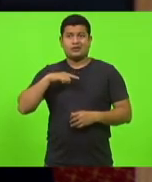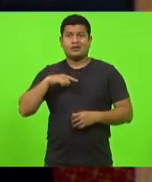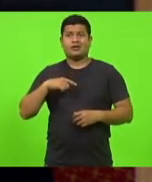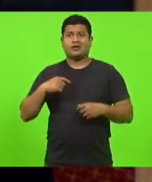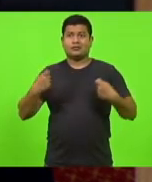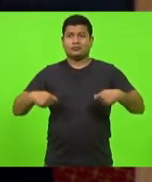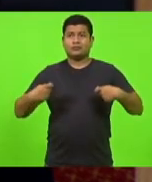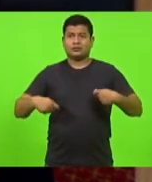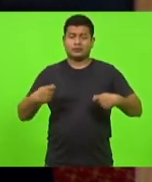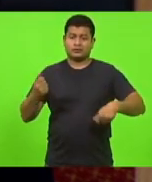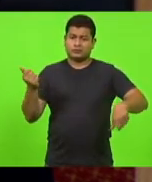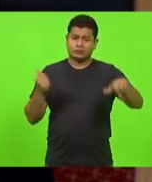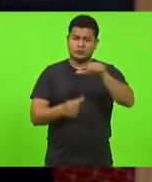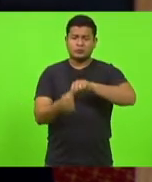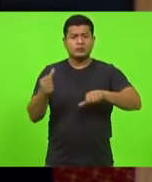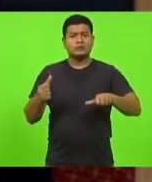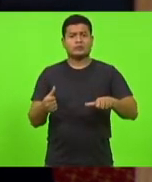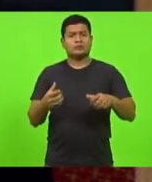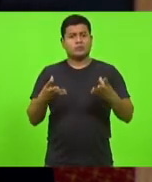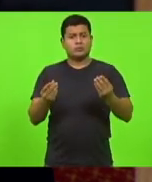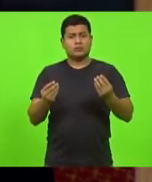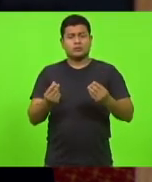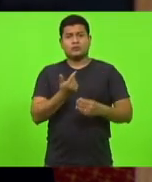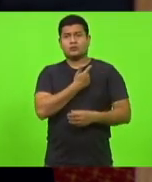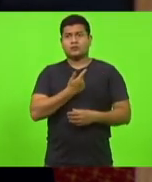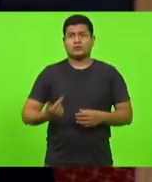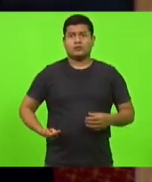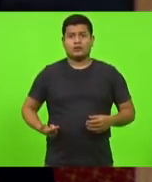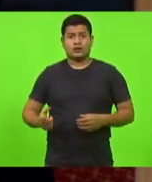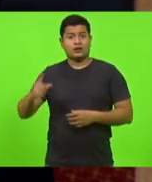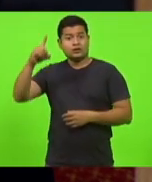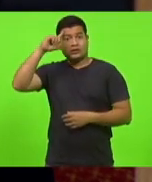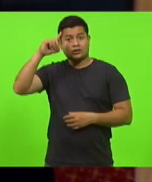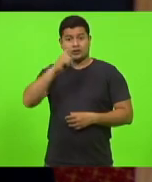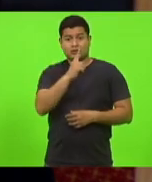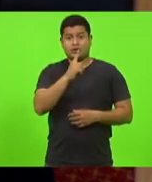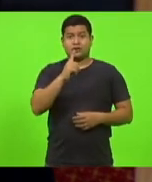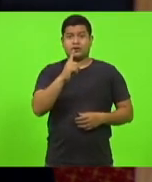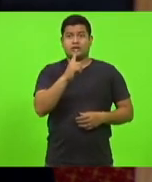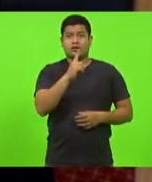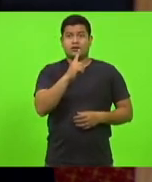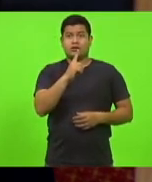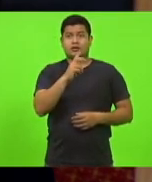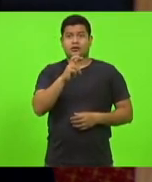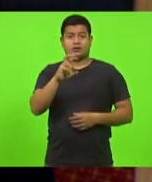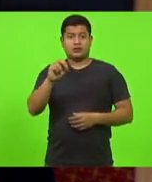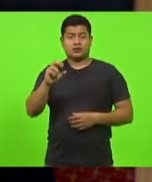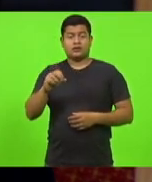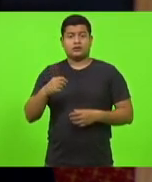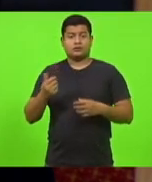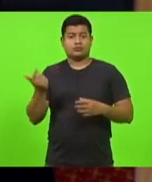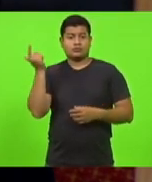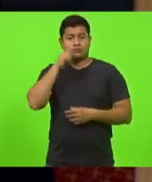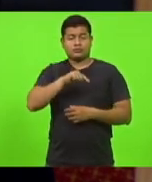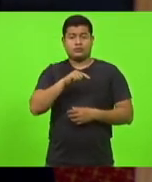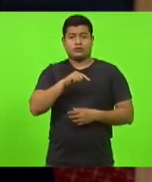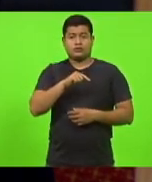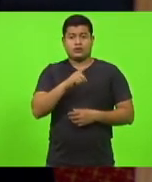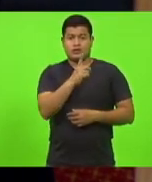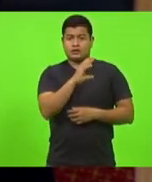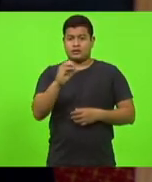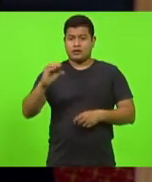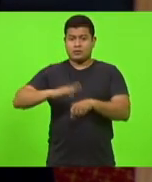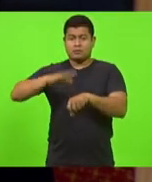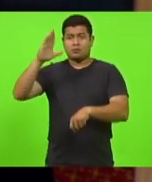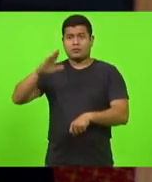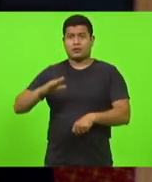nosso governo do Estado. Uma diária de cento e poucos reais paga o quê para um funcionário que precisa se deslocar, Marlene? Um vale